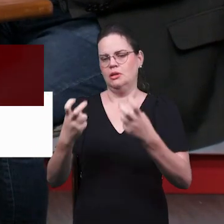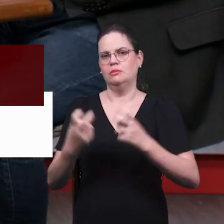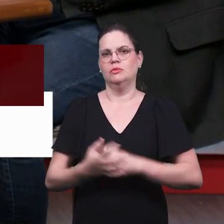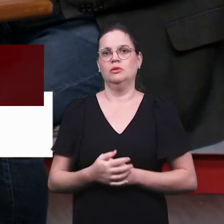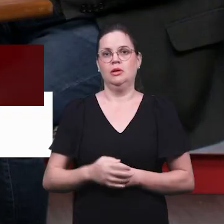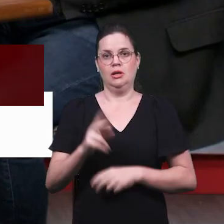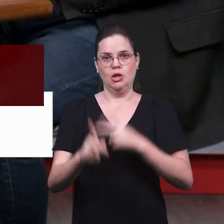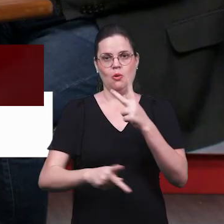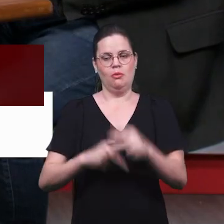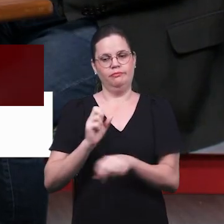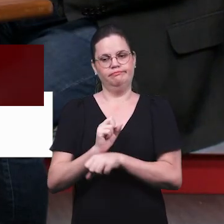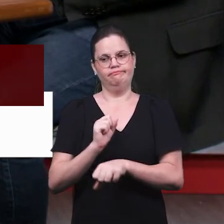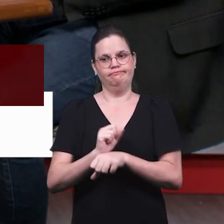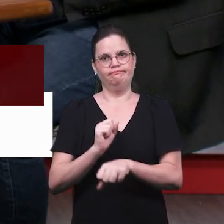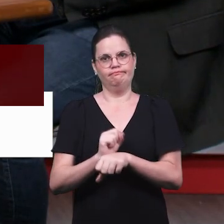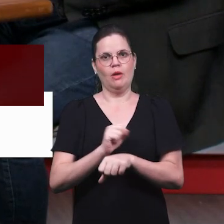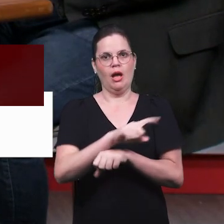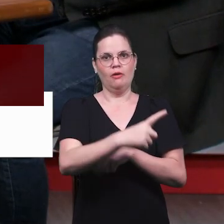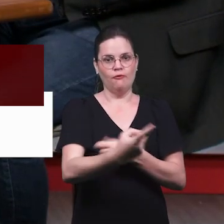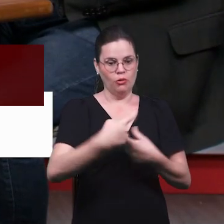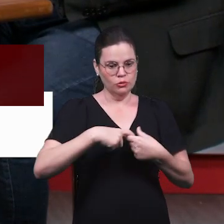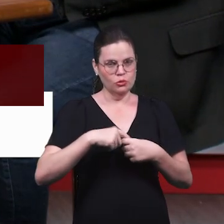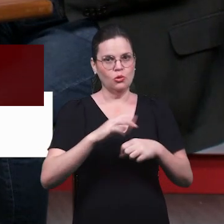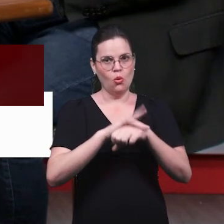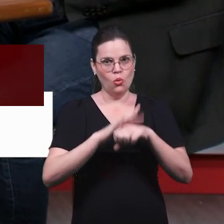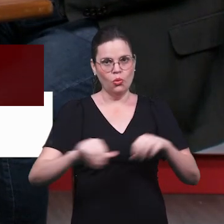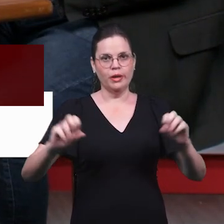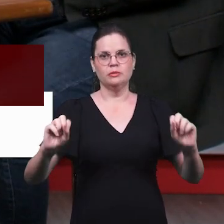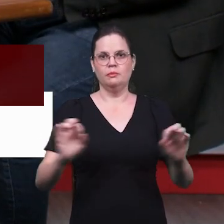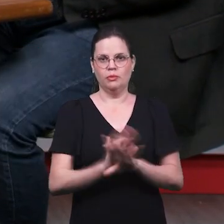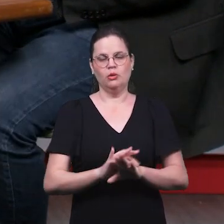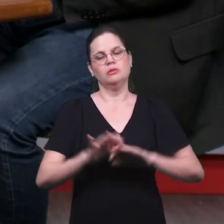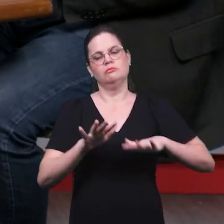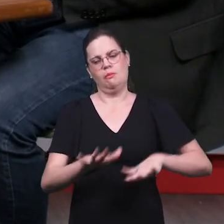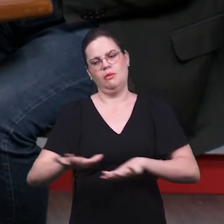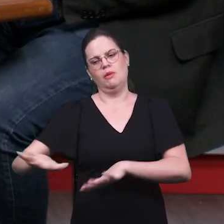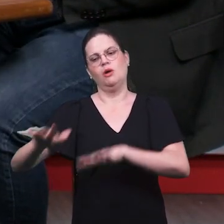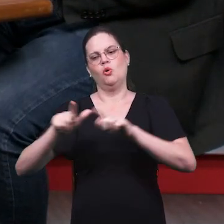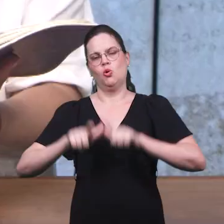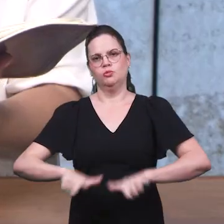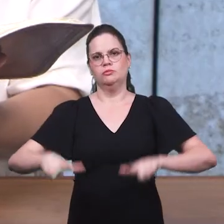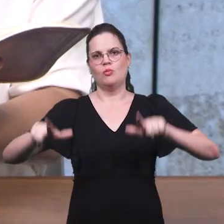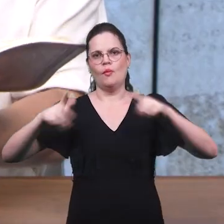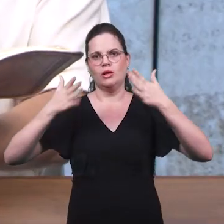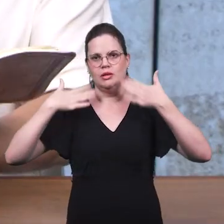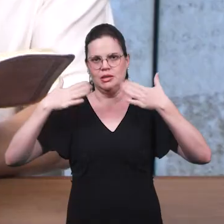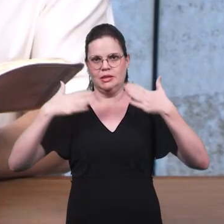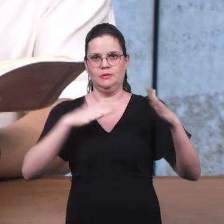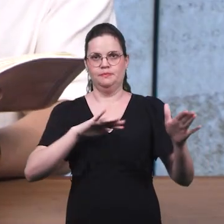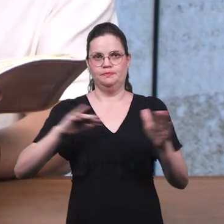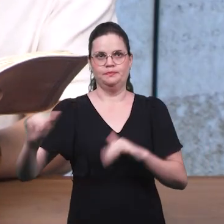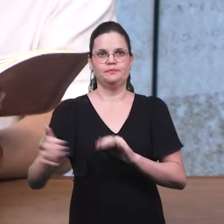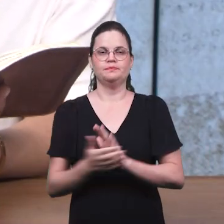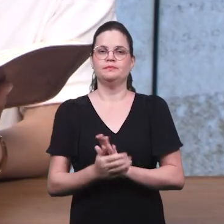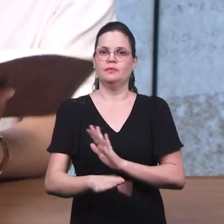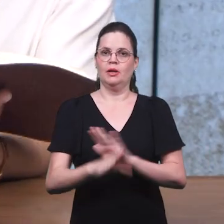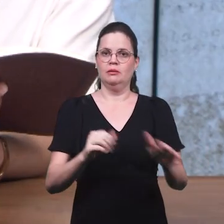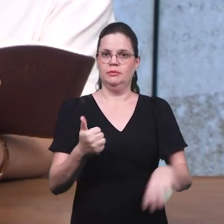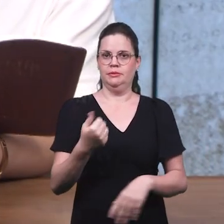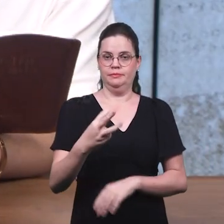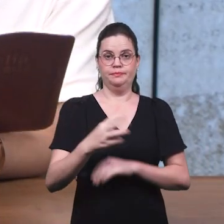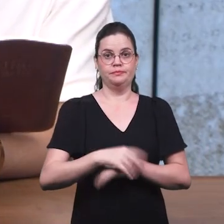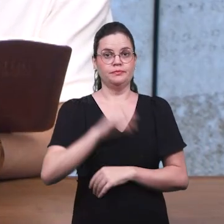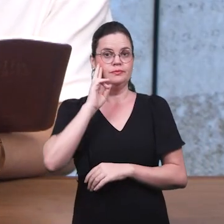partiu, até que Miriam pôde partir com eles. Amém? Vamos ler o capítulo 13. E falou o Senhor a